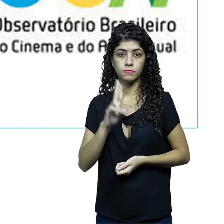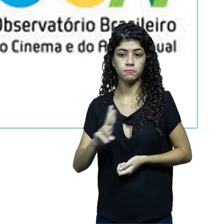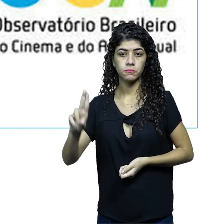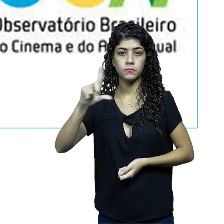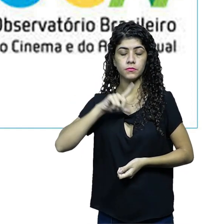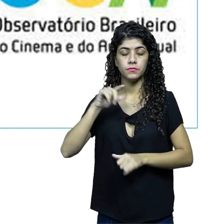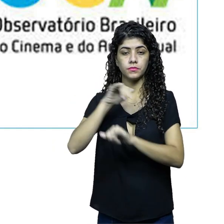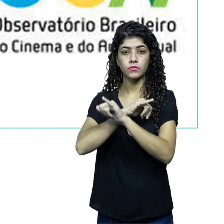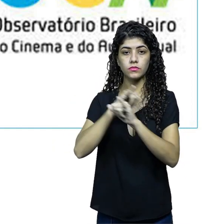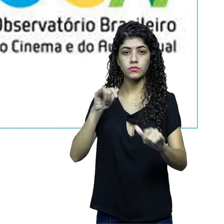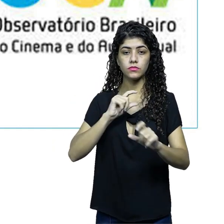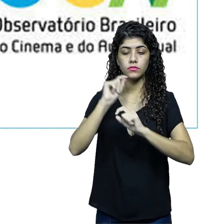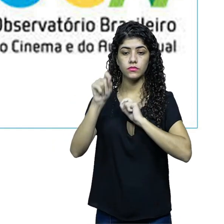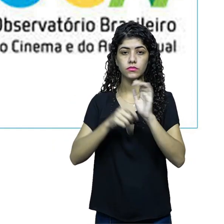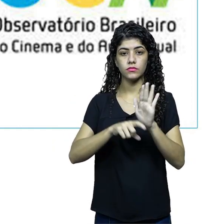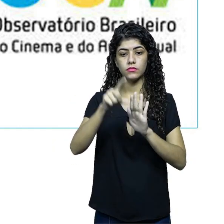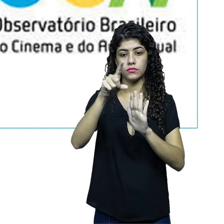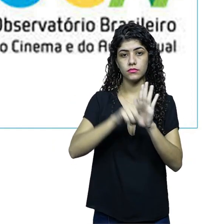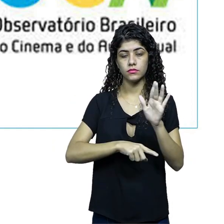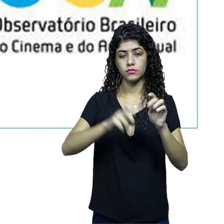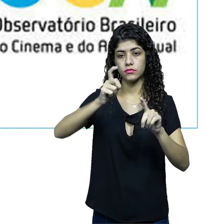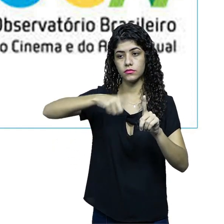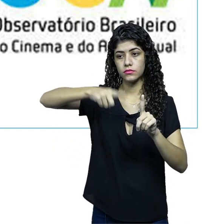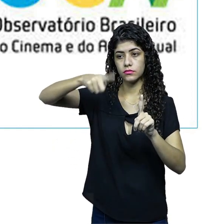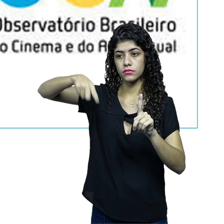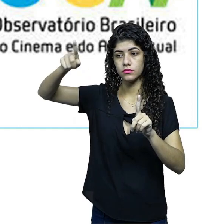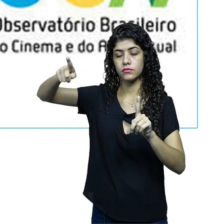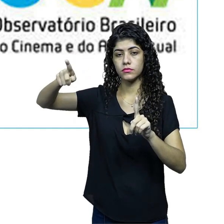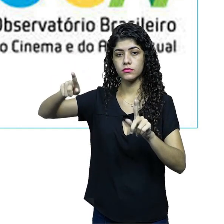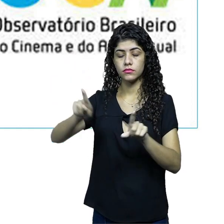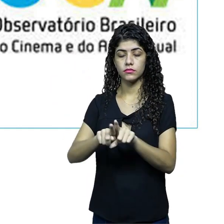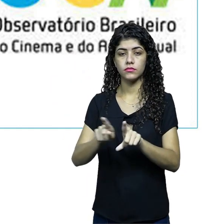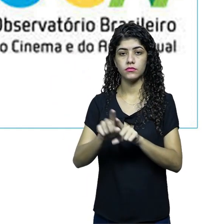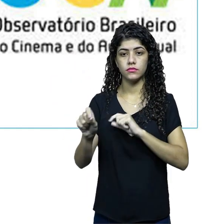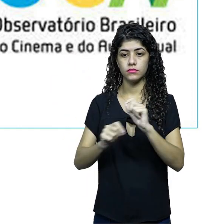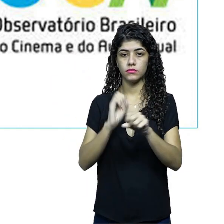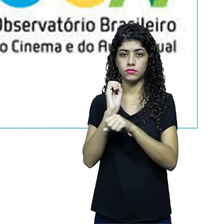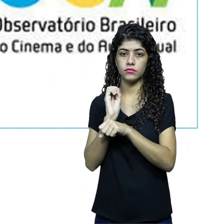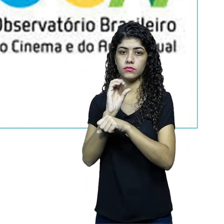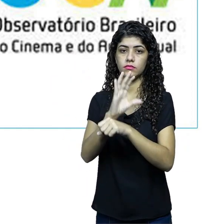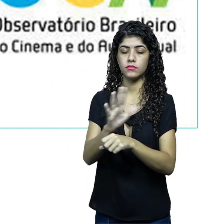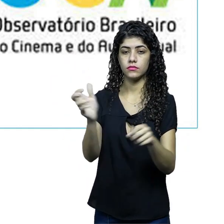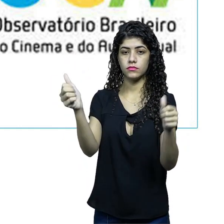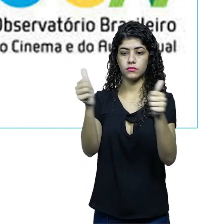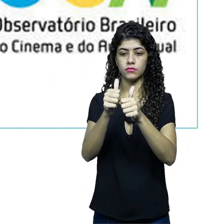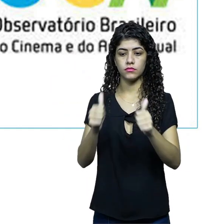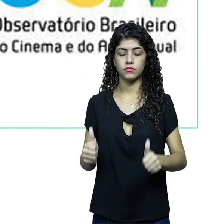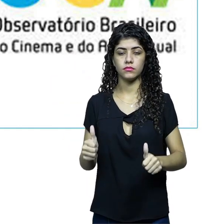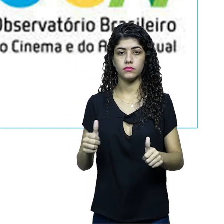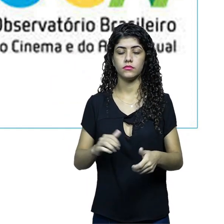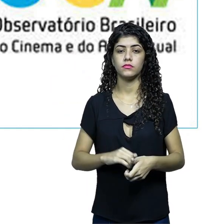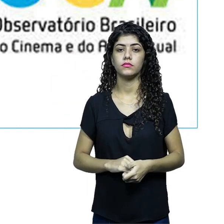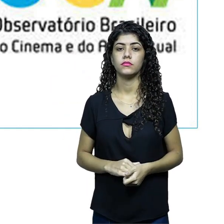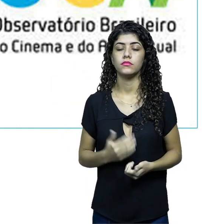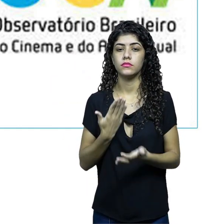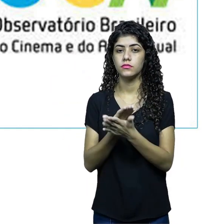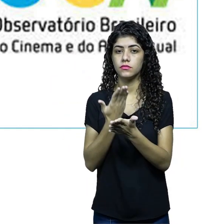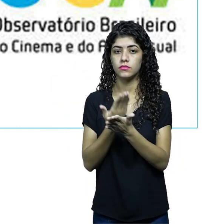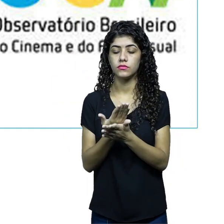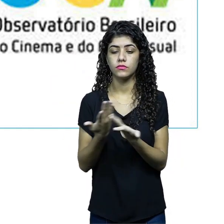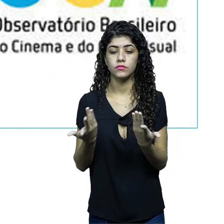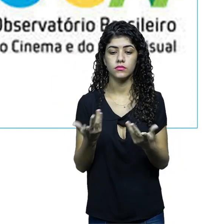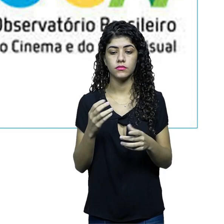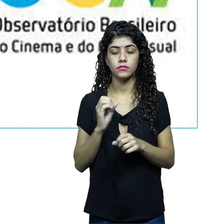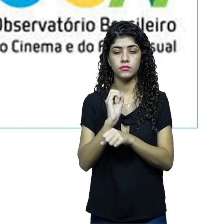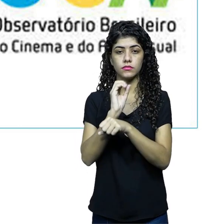secundárias. O usuário dispõe de dados compilados na forma de planilhas e gráficos e ainda no formato de publicações com análise